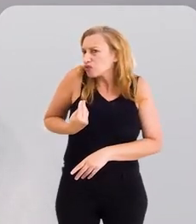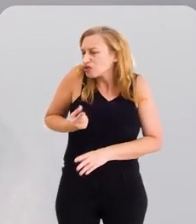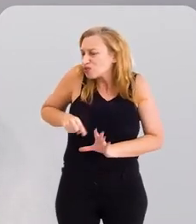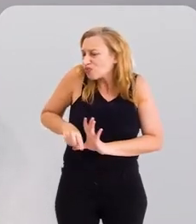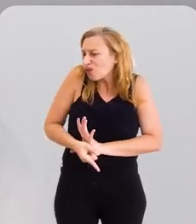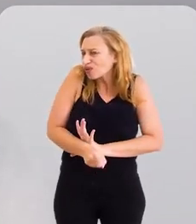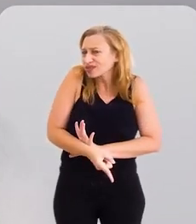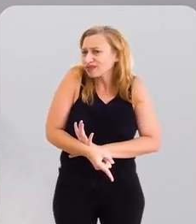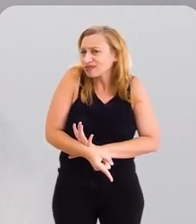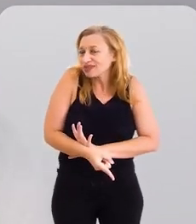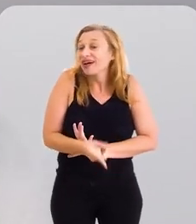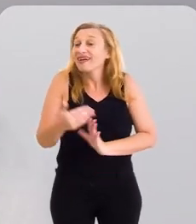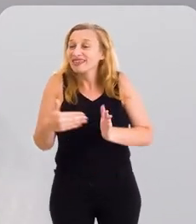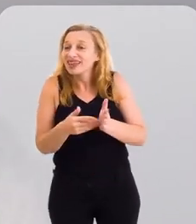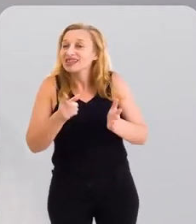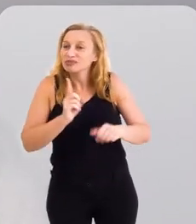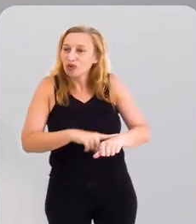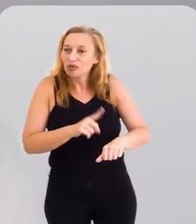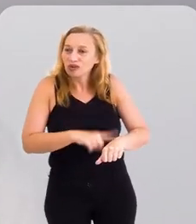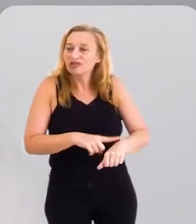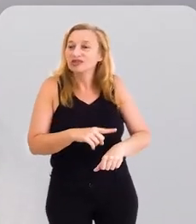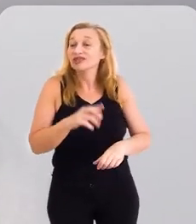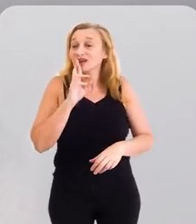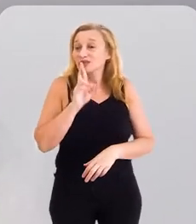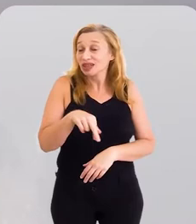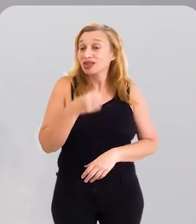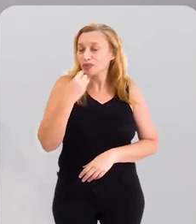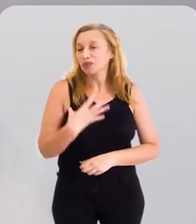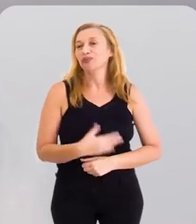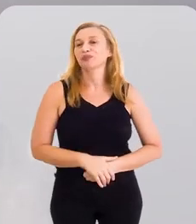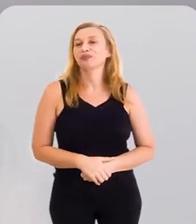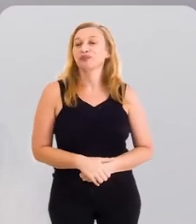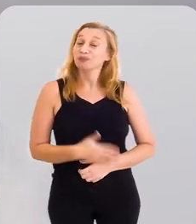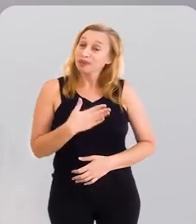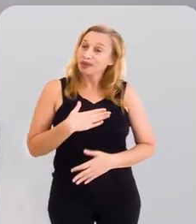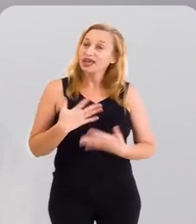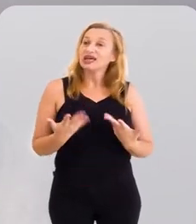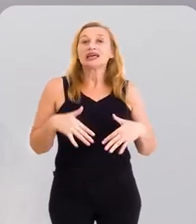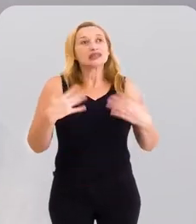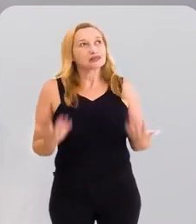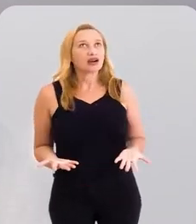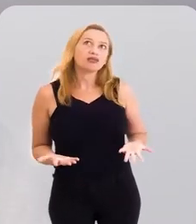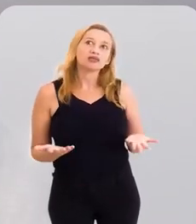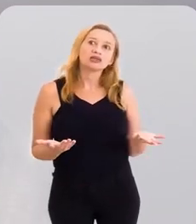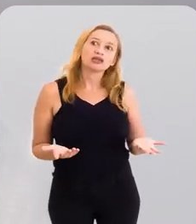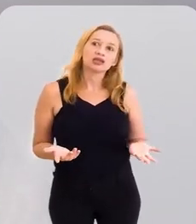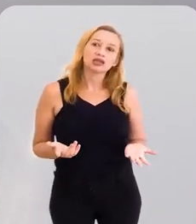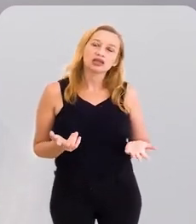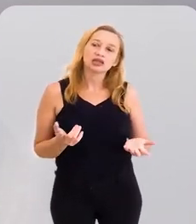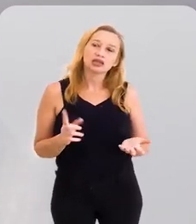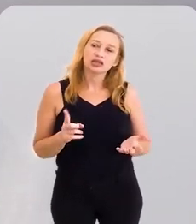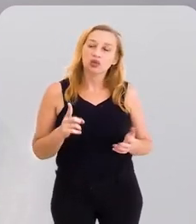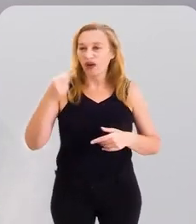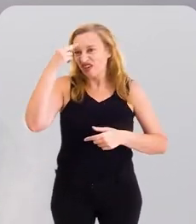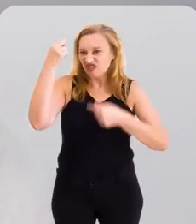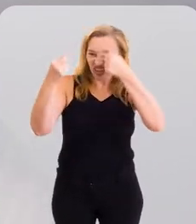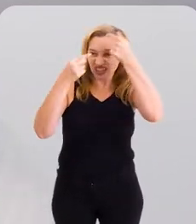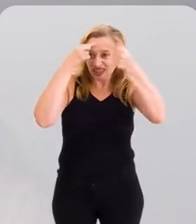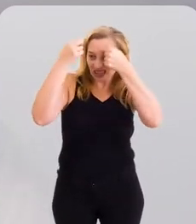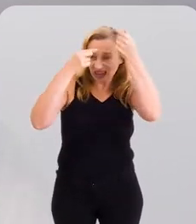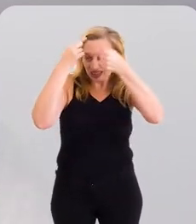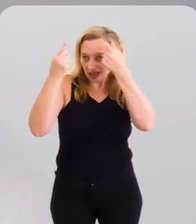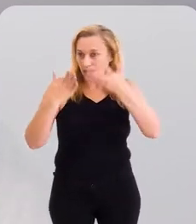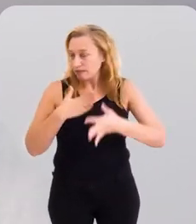vivo isso intensamente. E até esse momento tem dado bons resultados para mim. Então, não são, digamos assim,